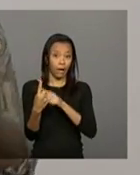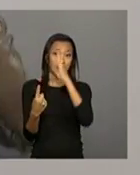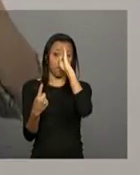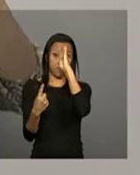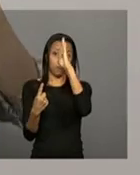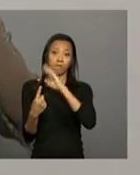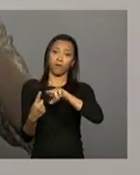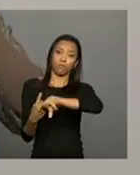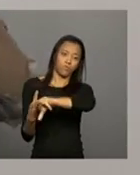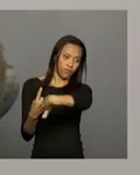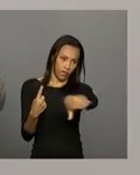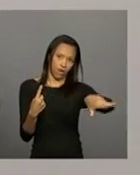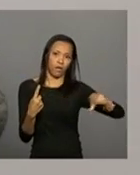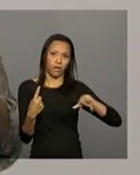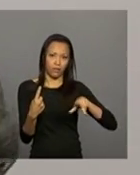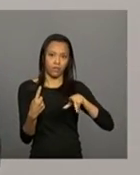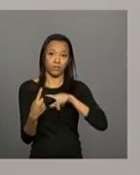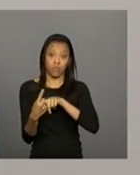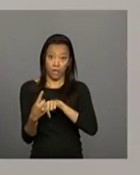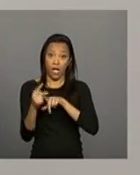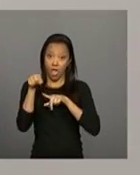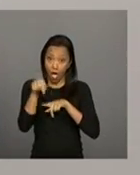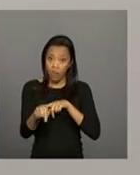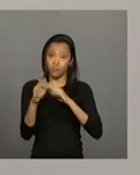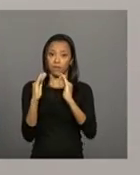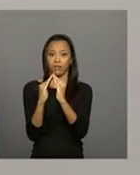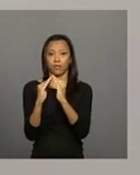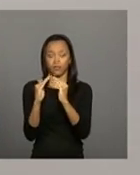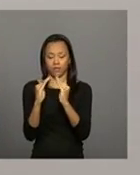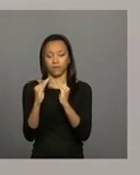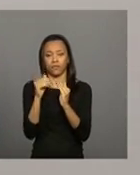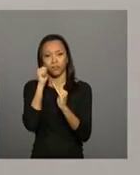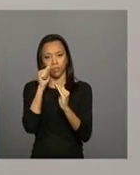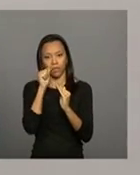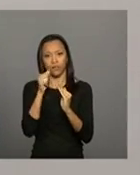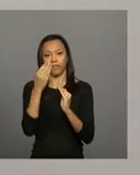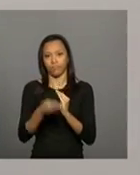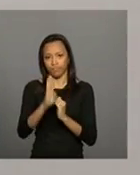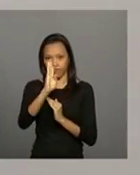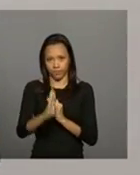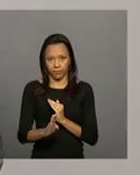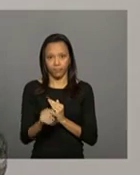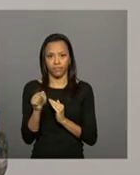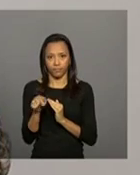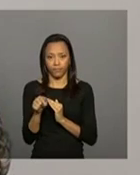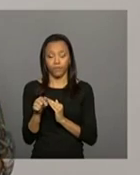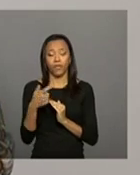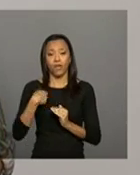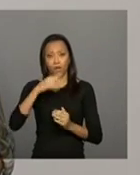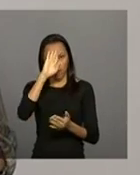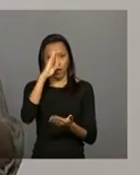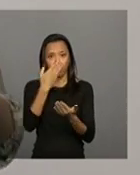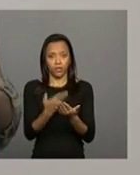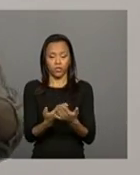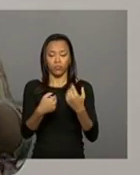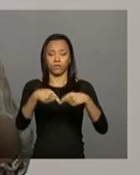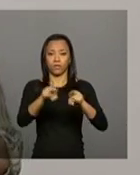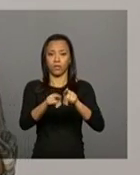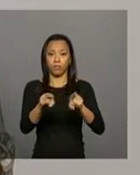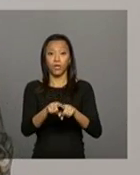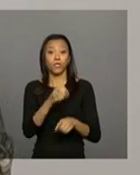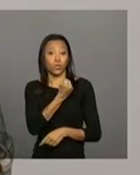delas, pelo efeito que ela trará, é essa Casa da Mulher Brasileira. Acredito também que o